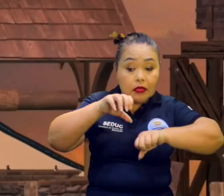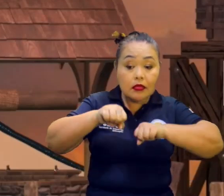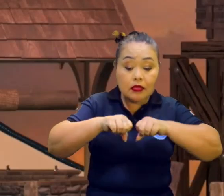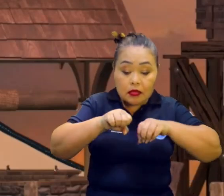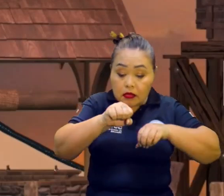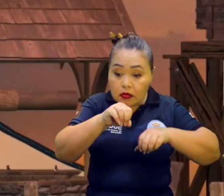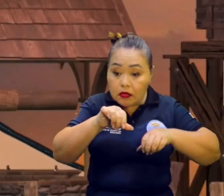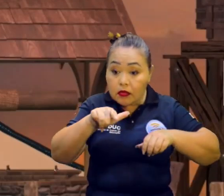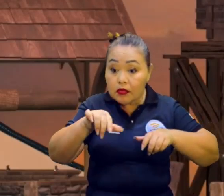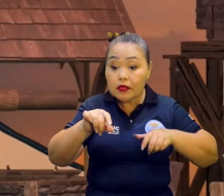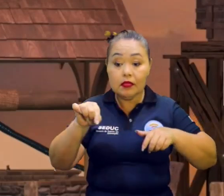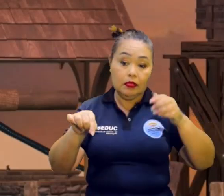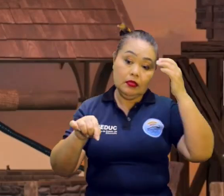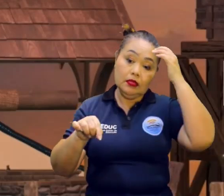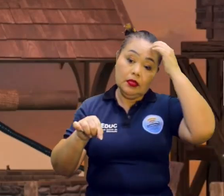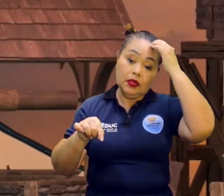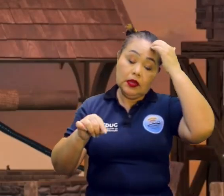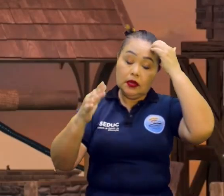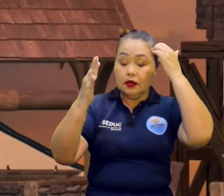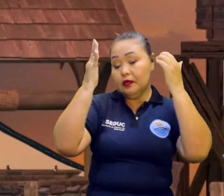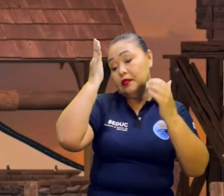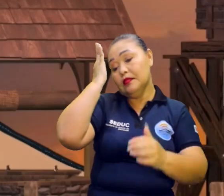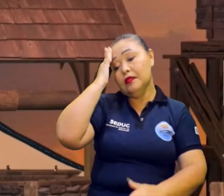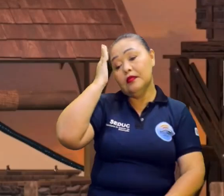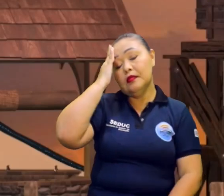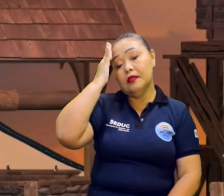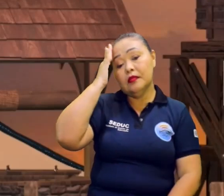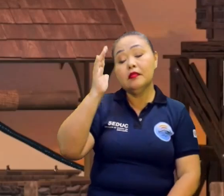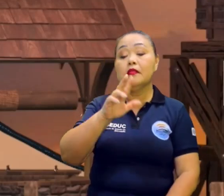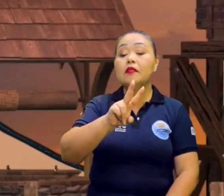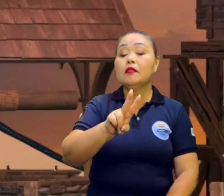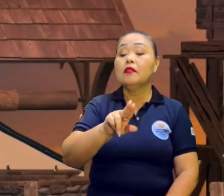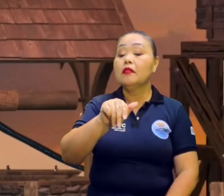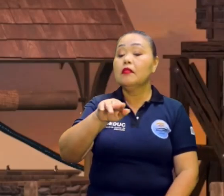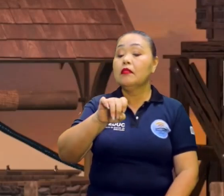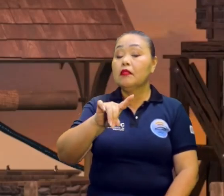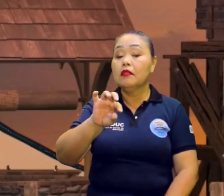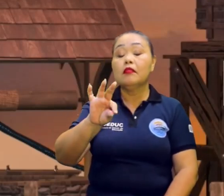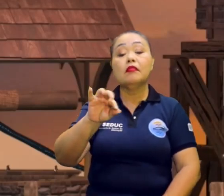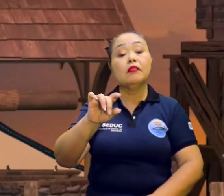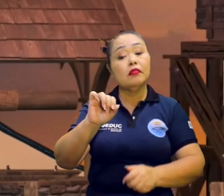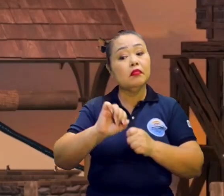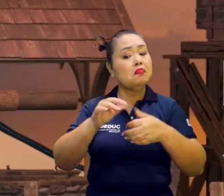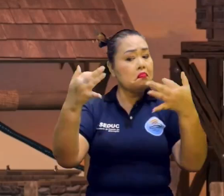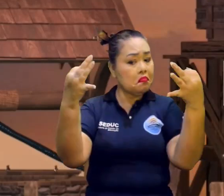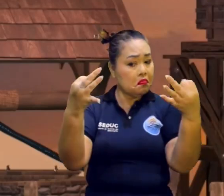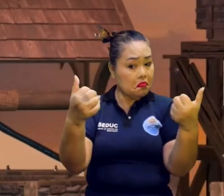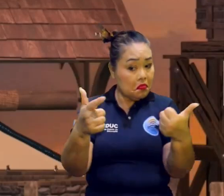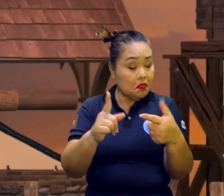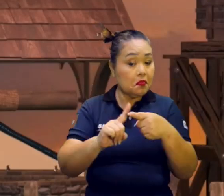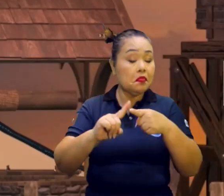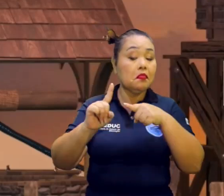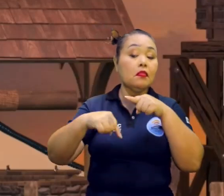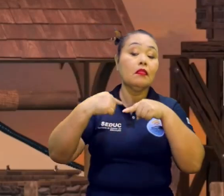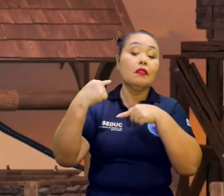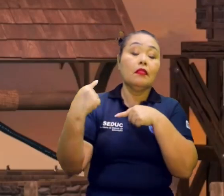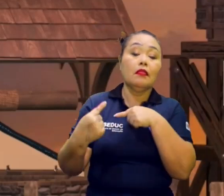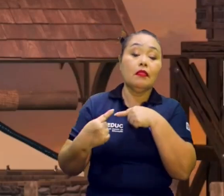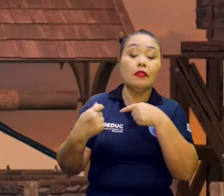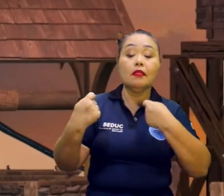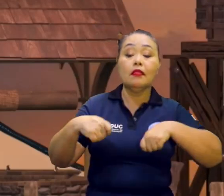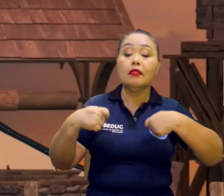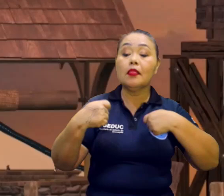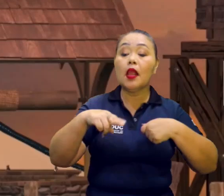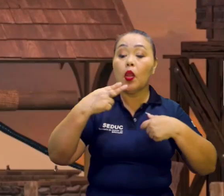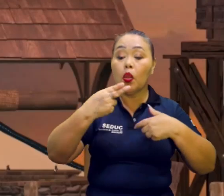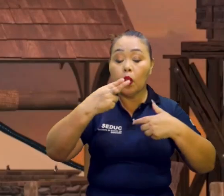né? A gente sabe que os vegetais realizam um processo fotossintético, perfeito, mas eles precisam dos nutrientes, né,